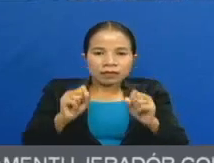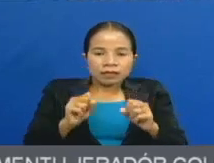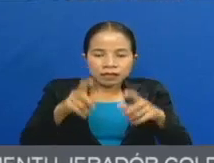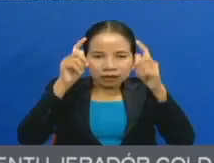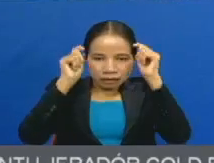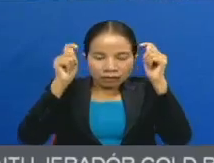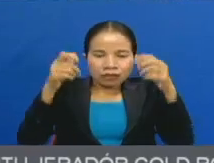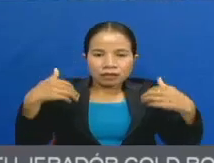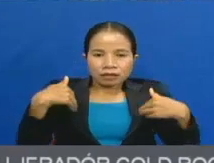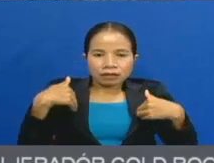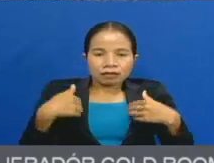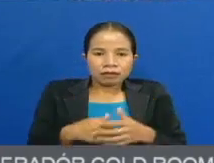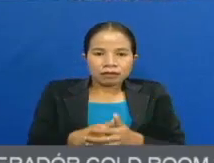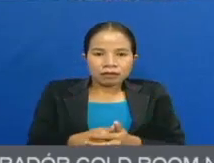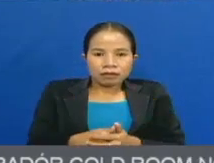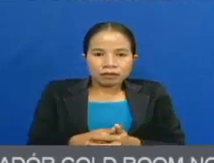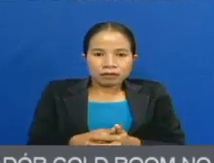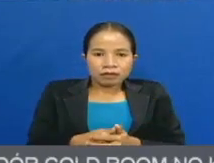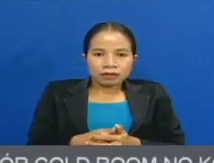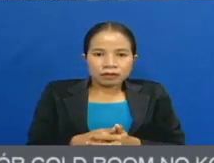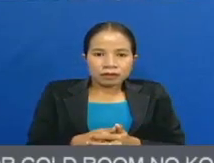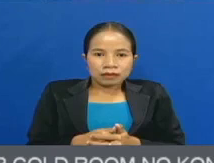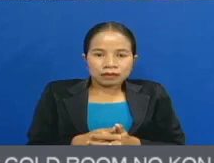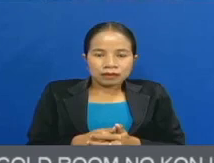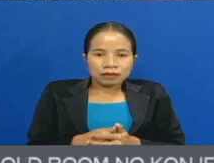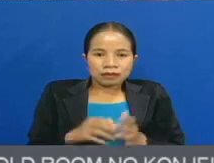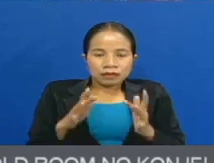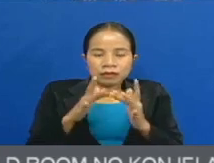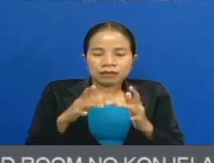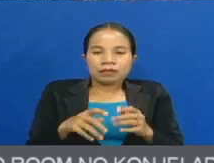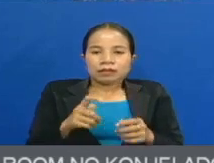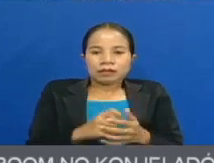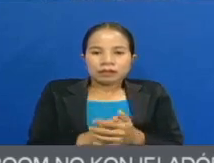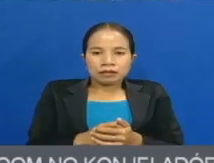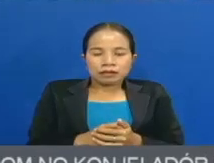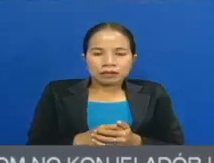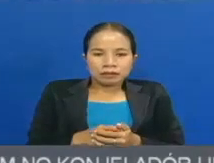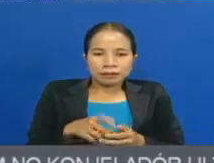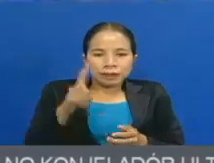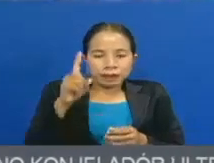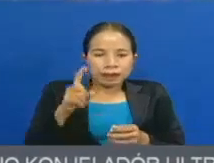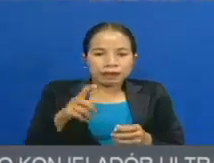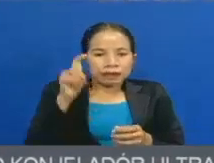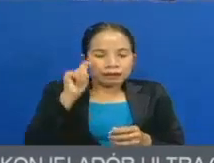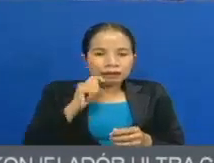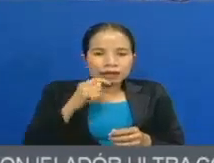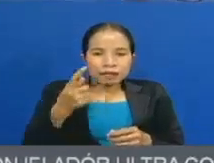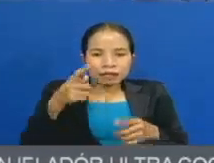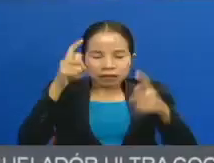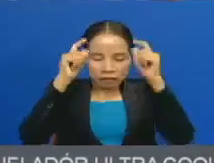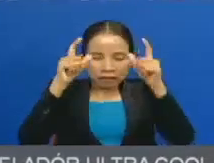Timor e a linha satélite telecomunicações rássica. Tawur Matandrua Kateten,